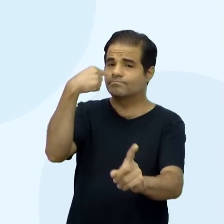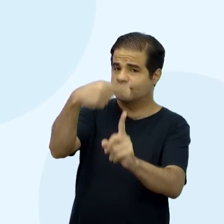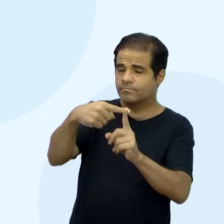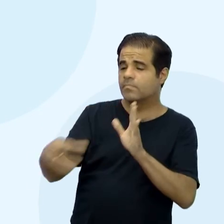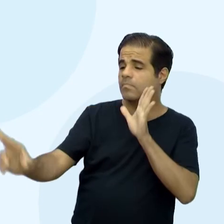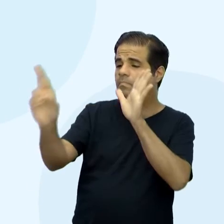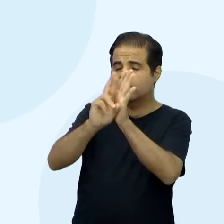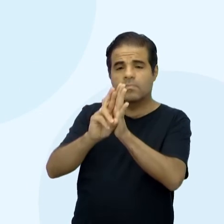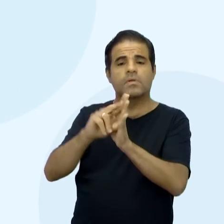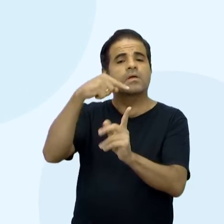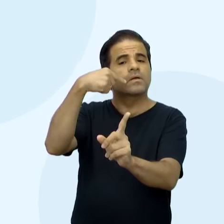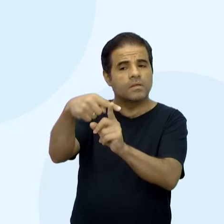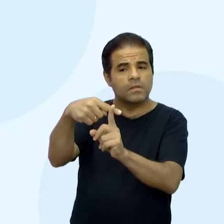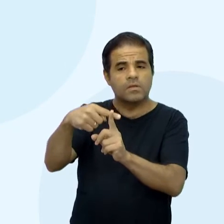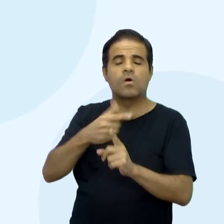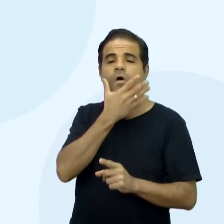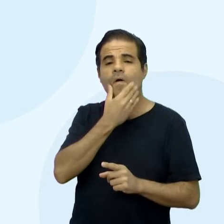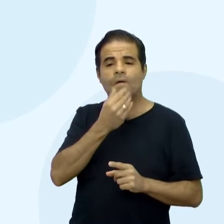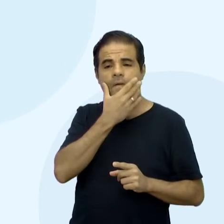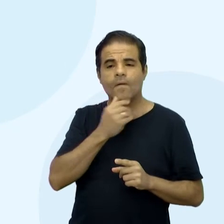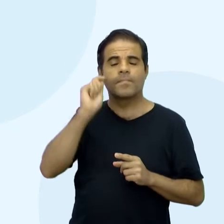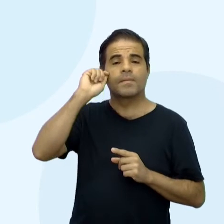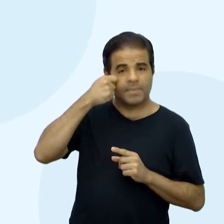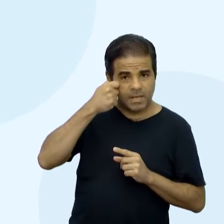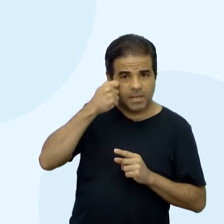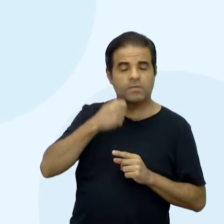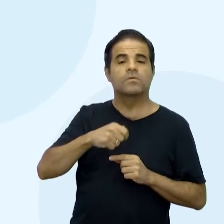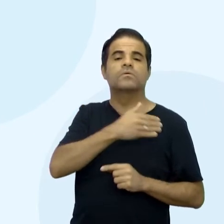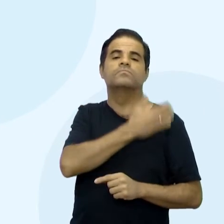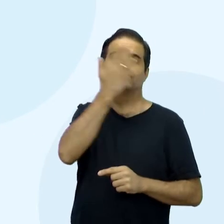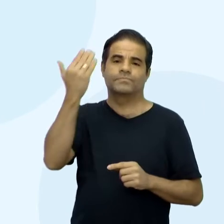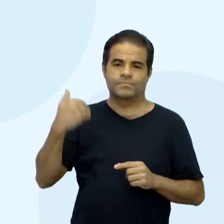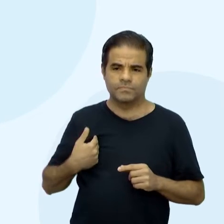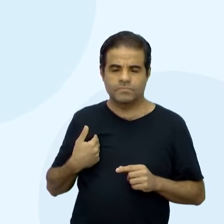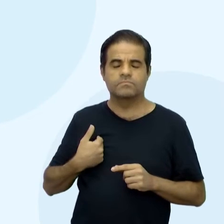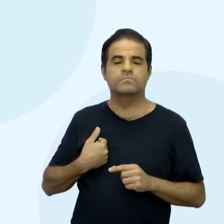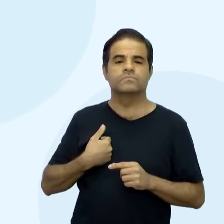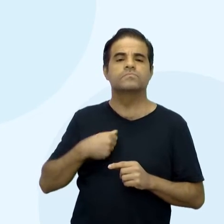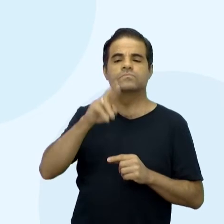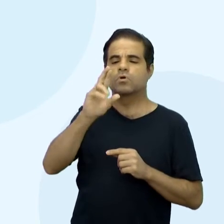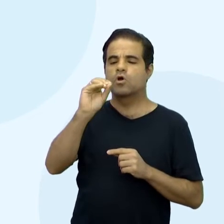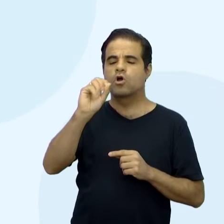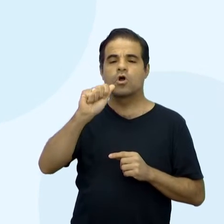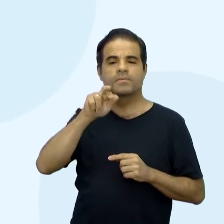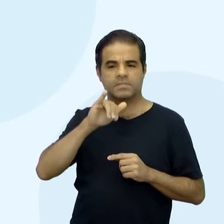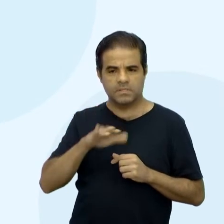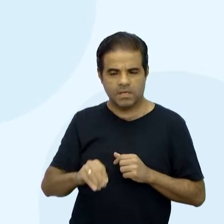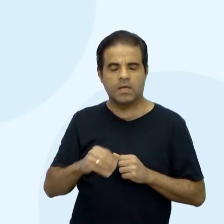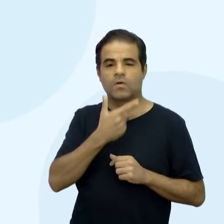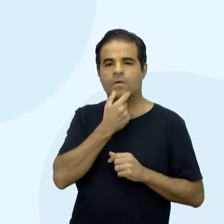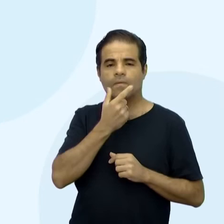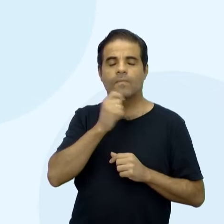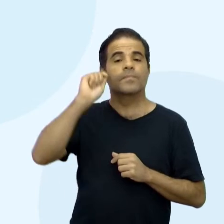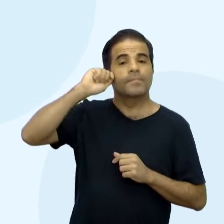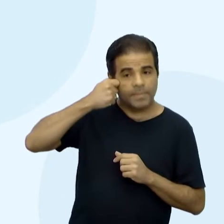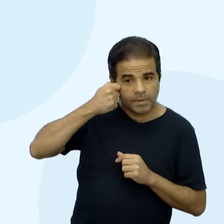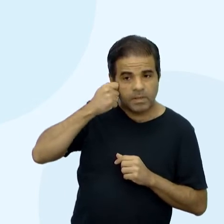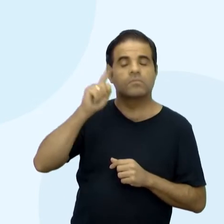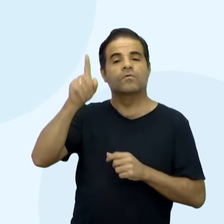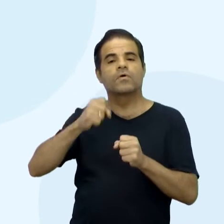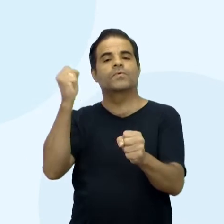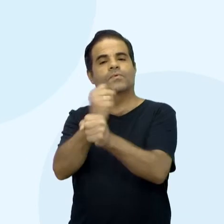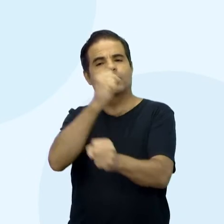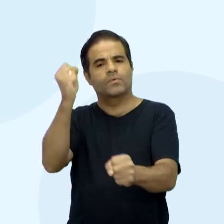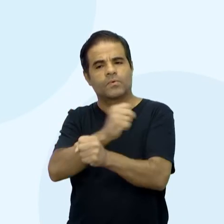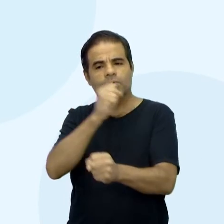que representam a Igreja dos Homens Pretos, né, Nossa Senhora do Rosário dos Homens Pretos, que foi